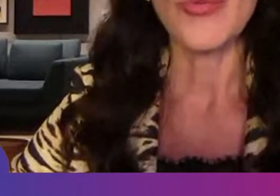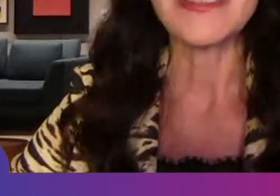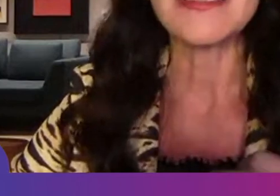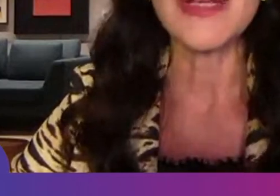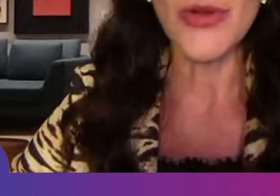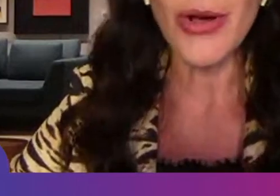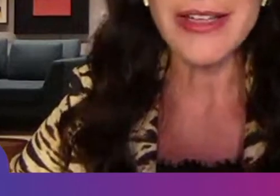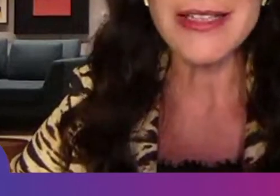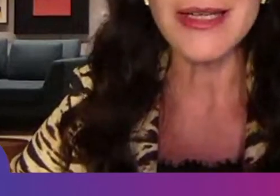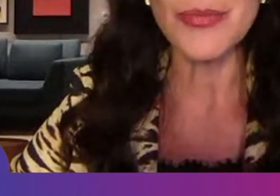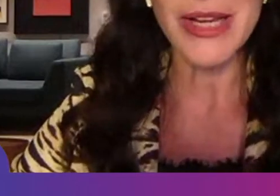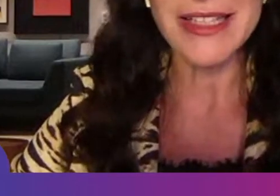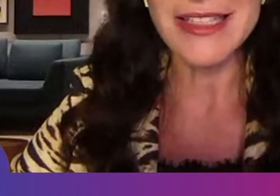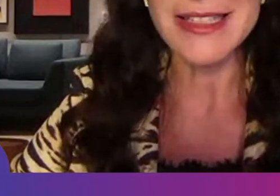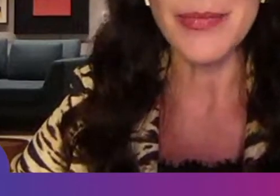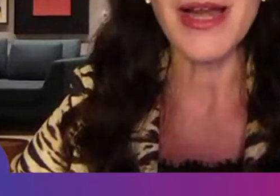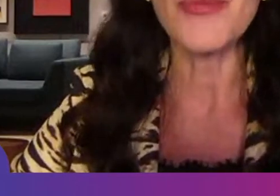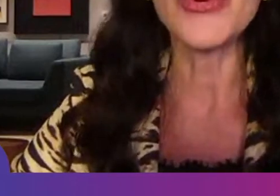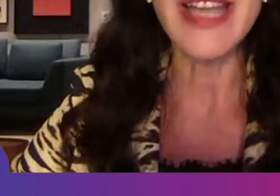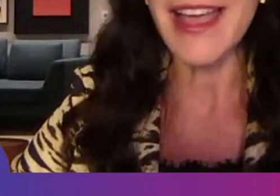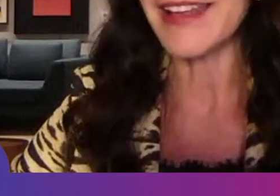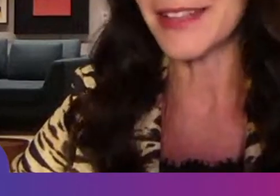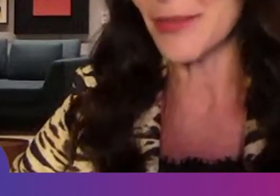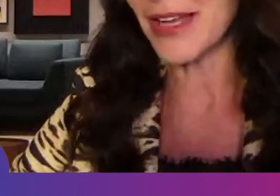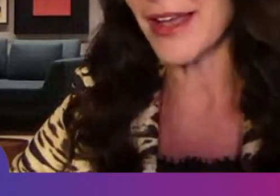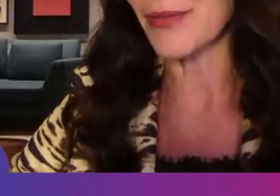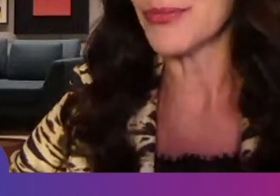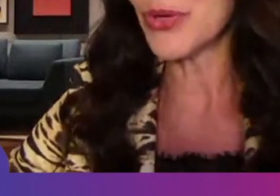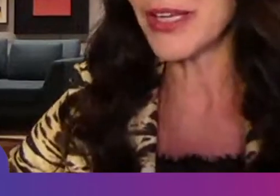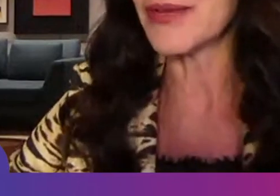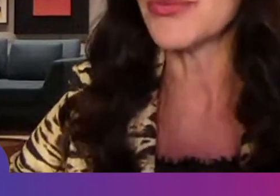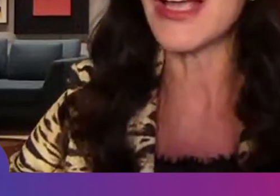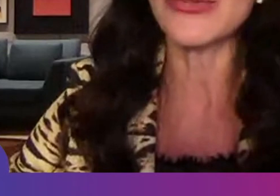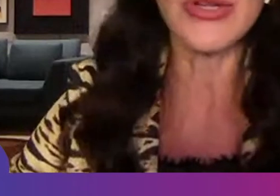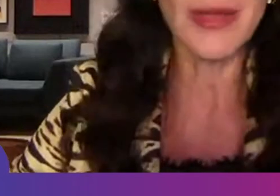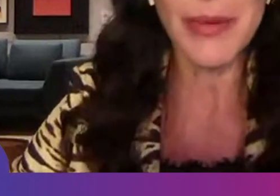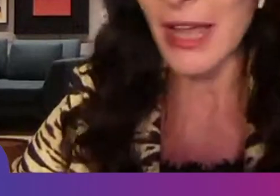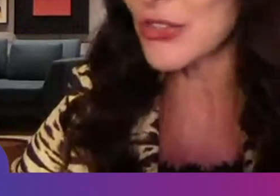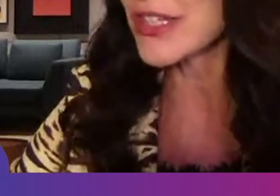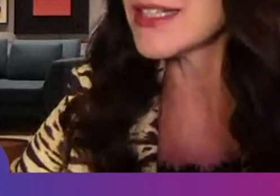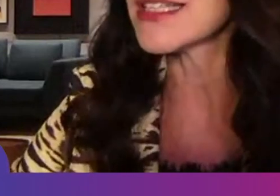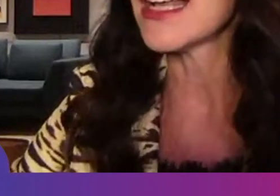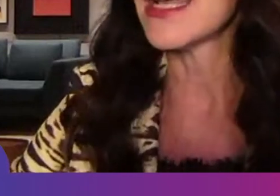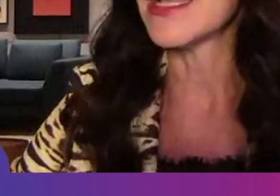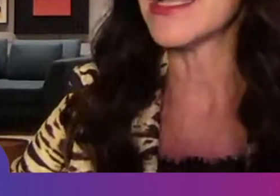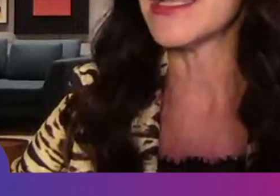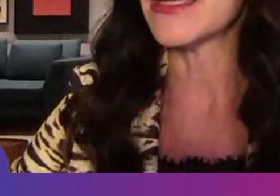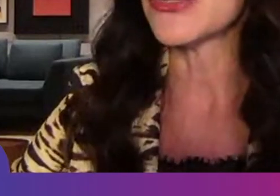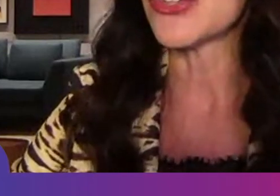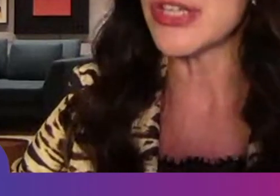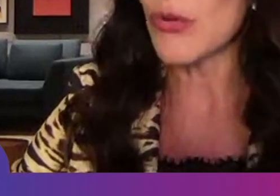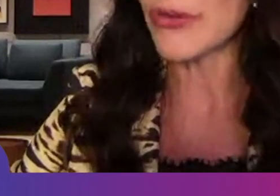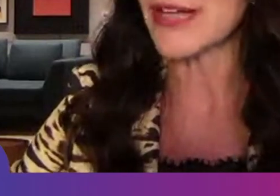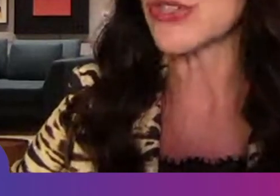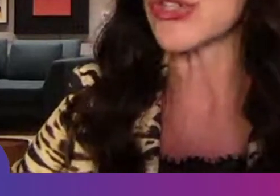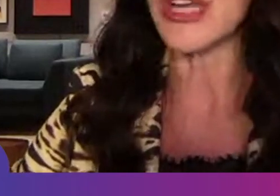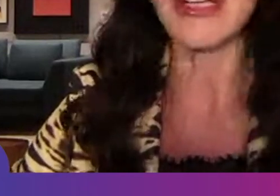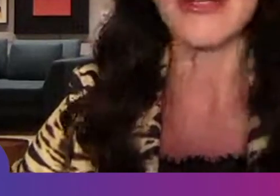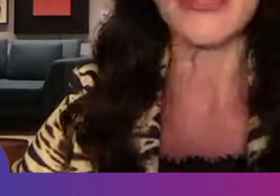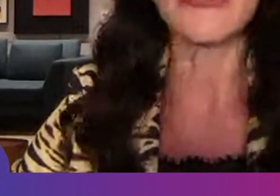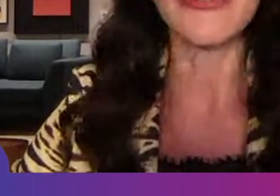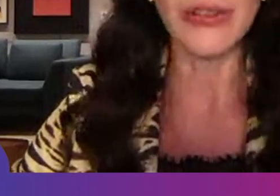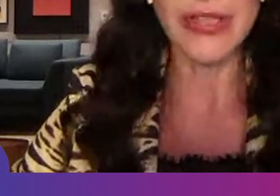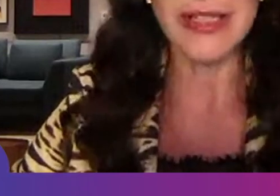considerado uma das melhores empresas para a mulher trabalhar. Por quê? Porque adota práticas de igualdade